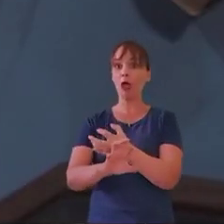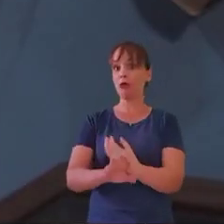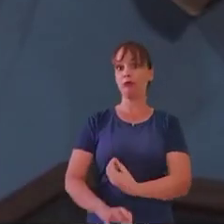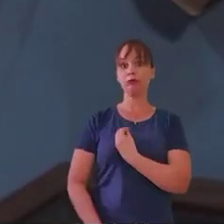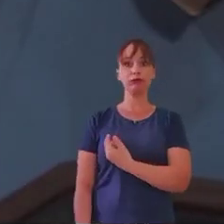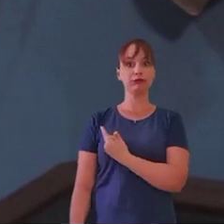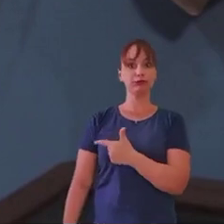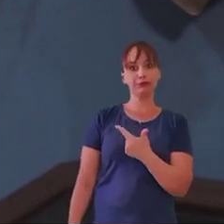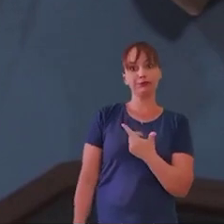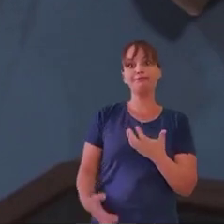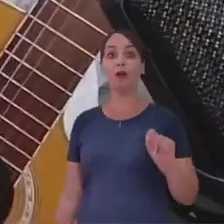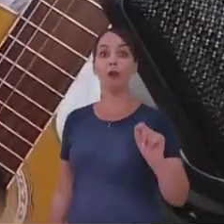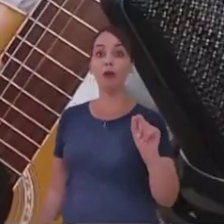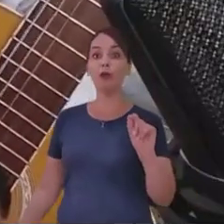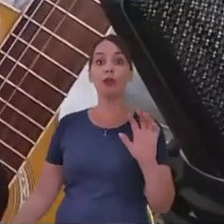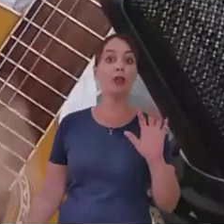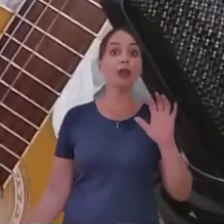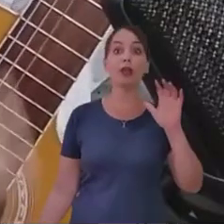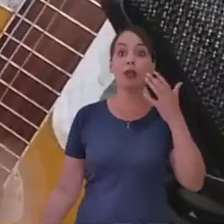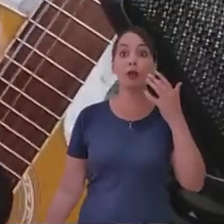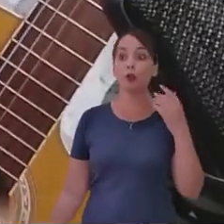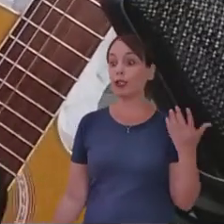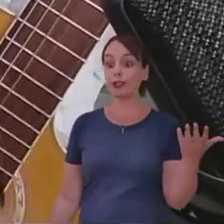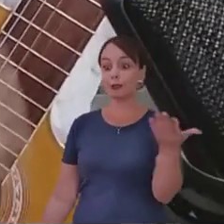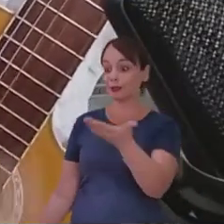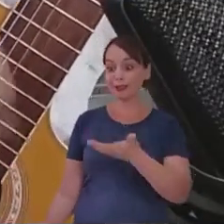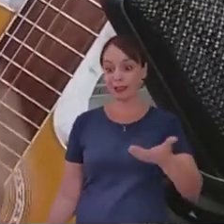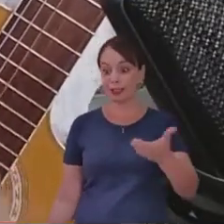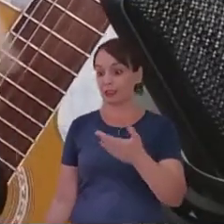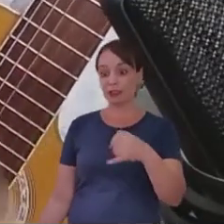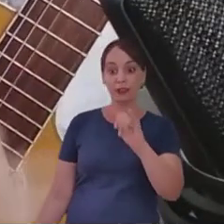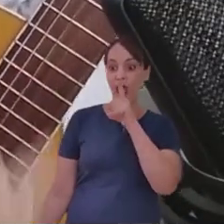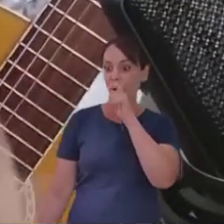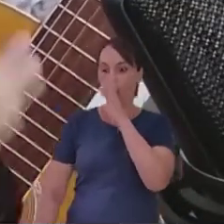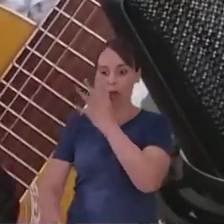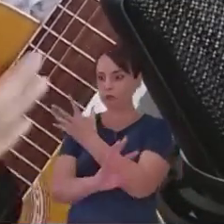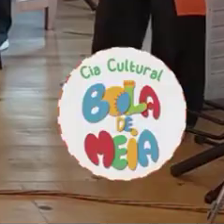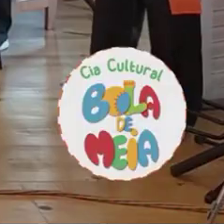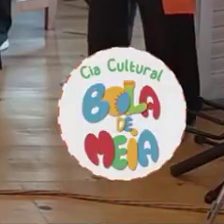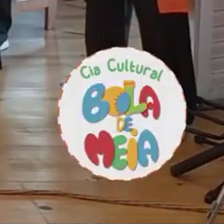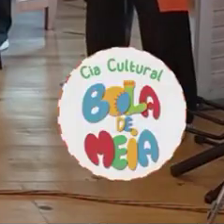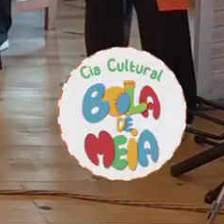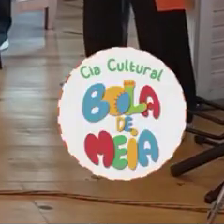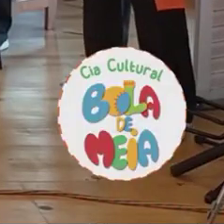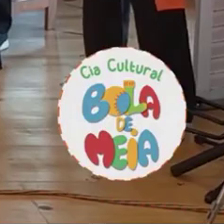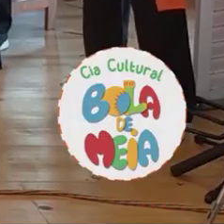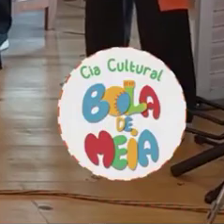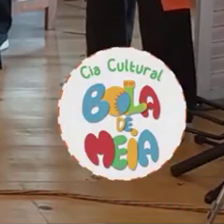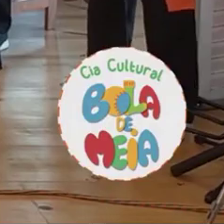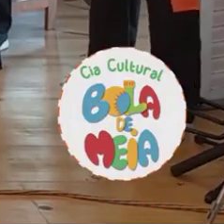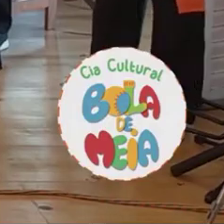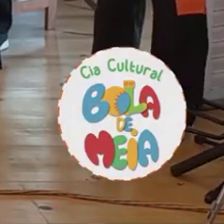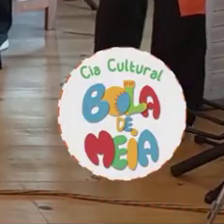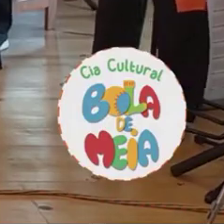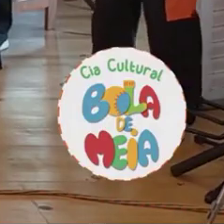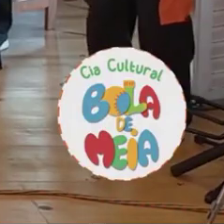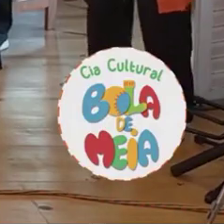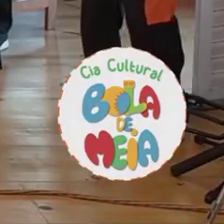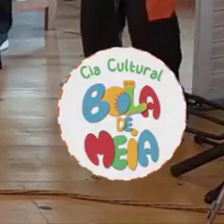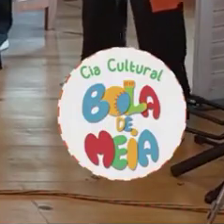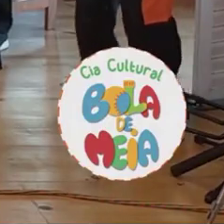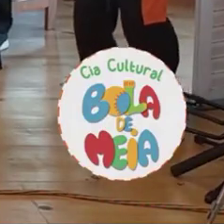com o tema Herança Cultural Brasileira, com cantigas e confecção de brinquedos. Em língua portuguesa, por meio de